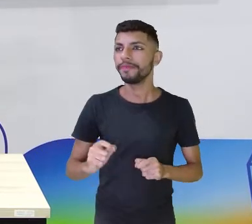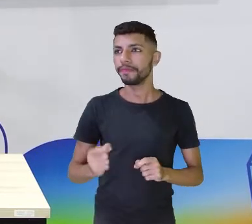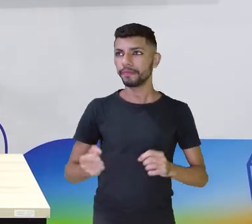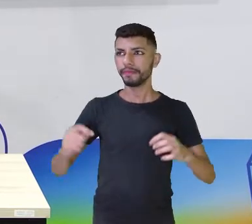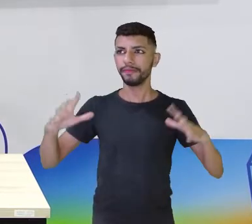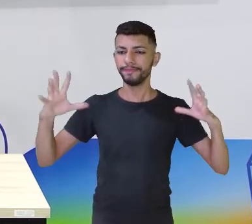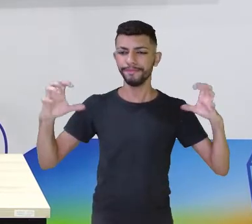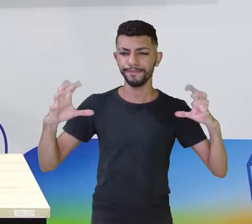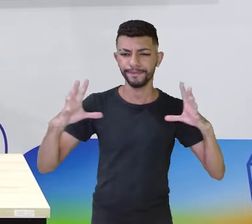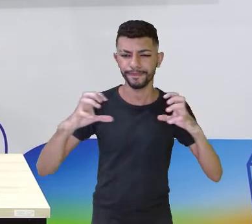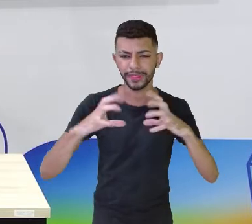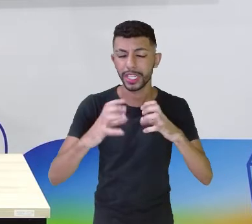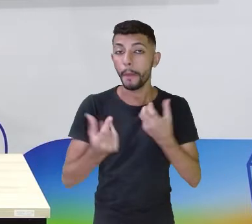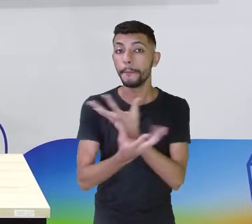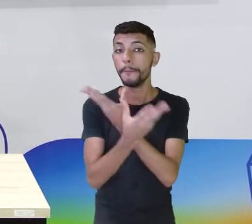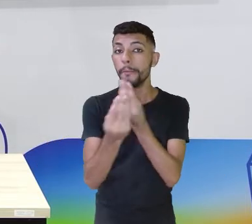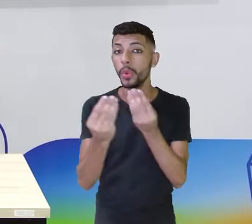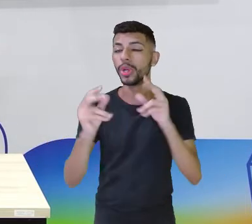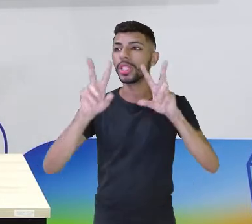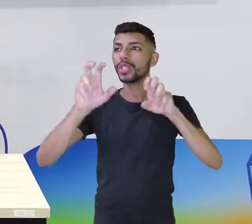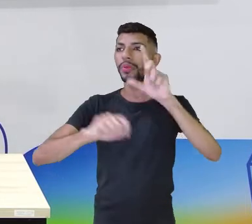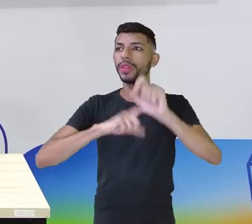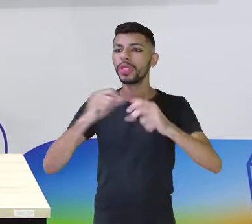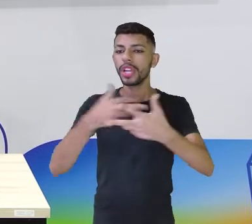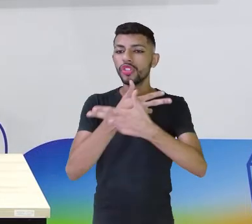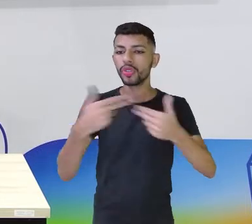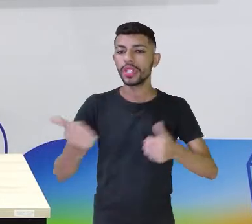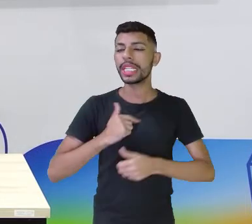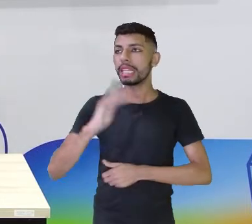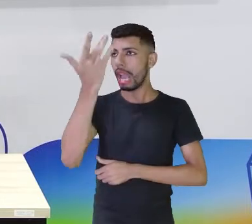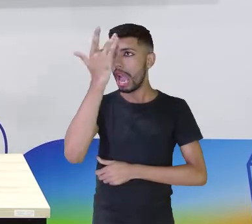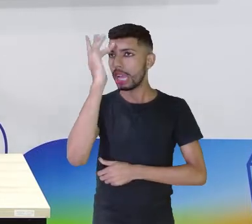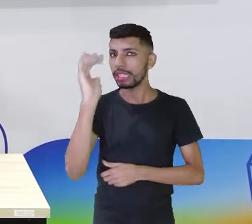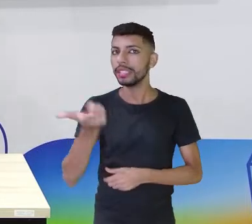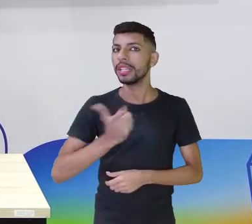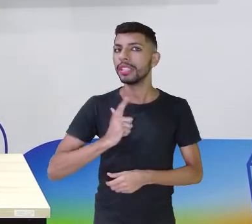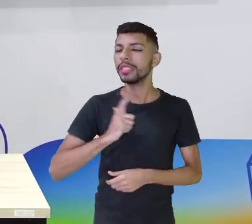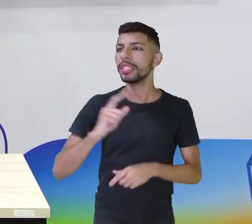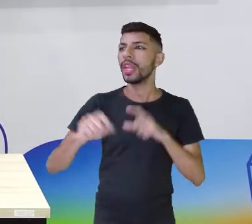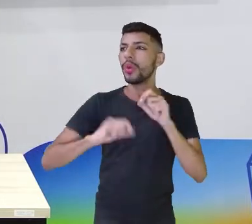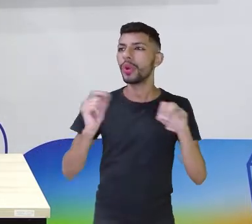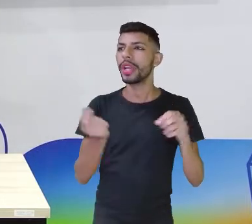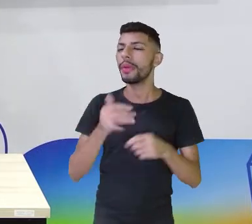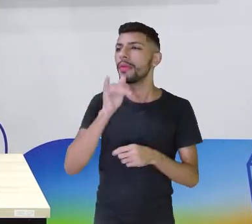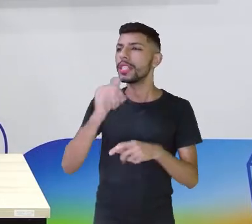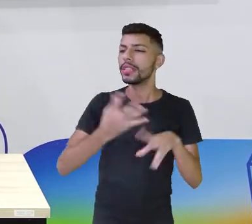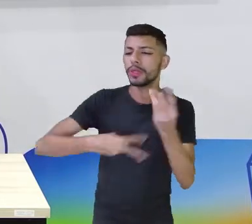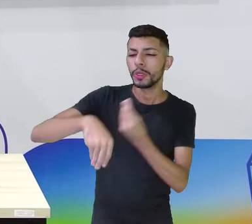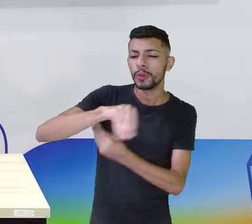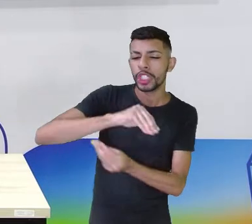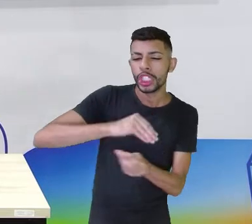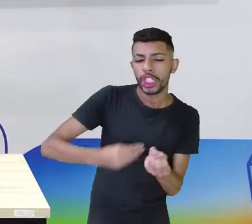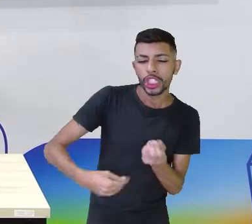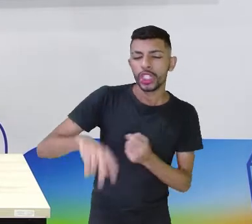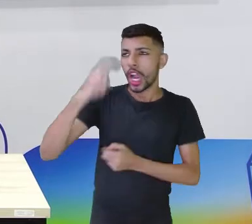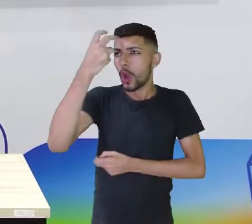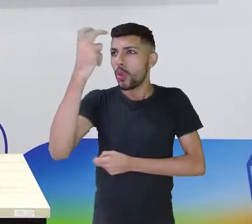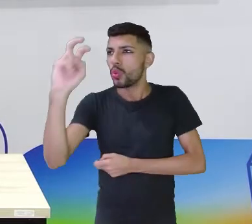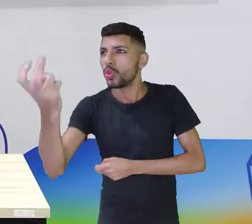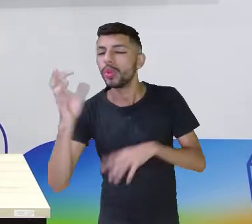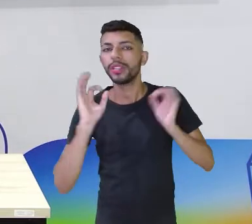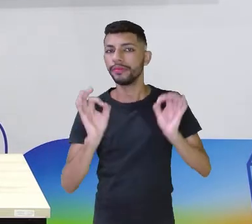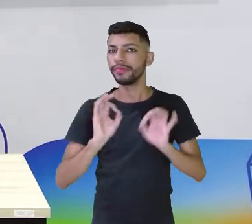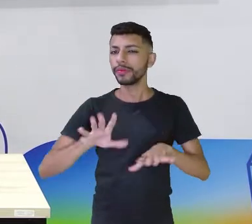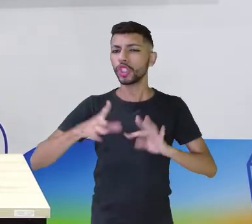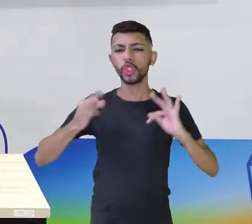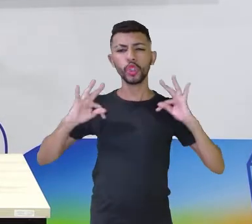que a Índia proporcionava, as riquezas, o misticismo, a cultura. Todo mundo queria